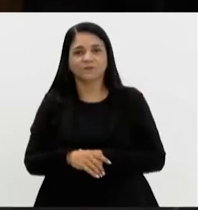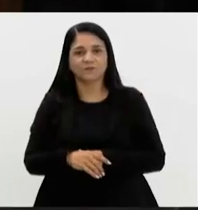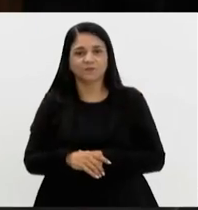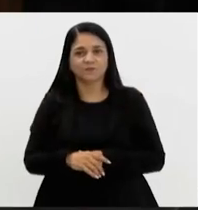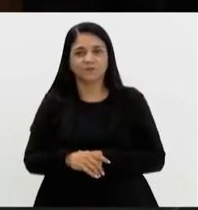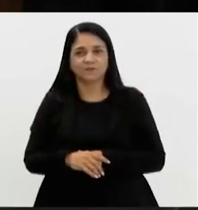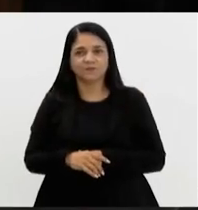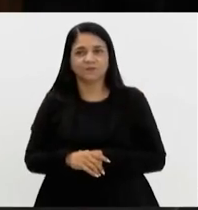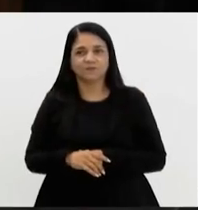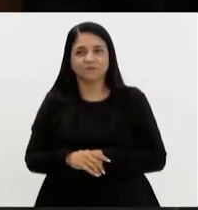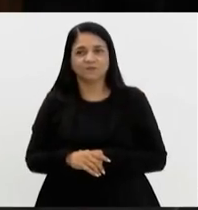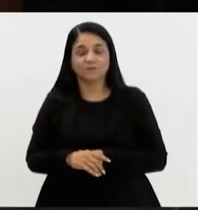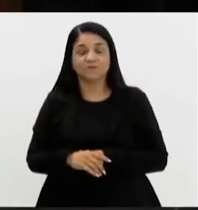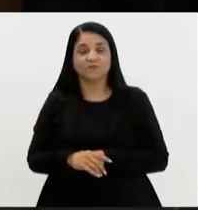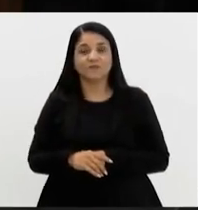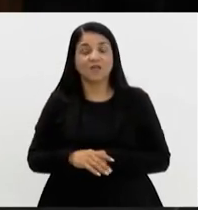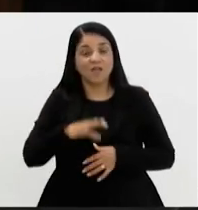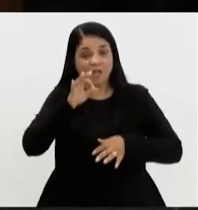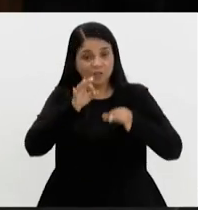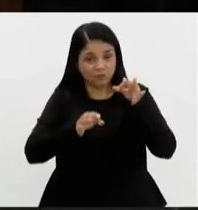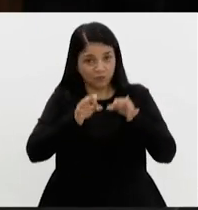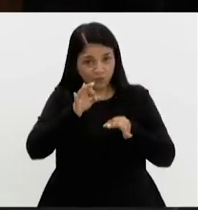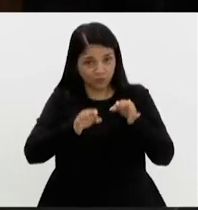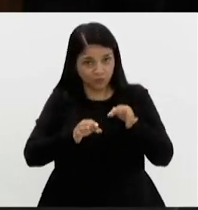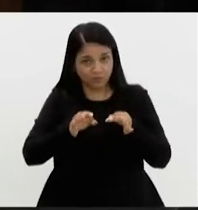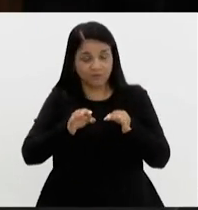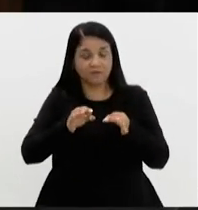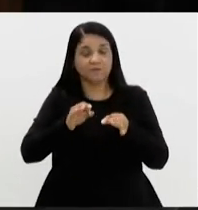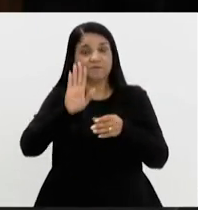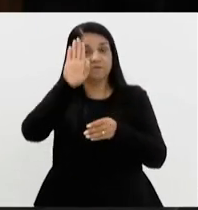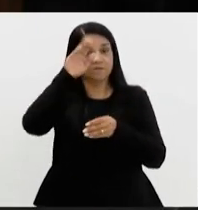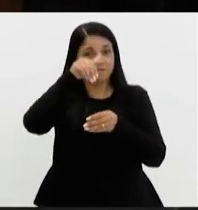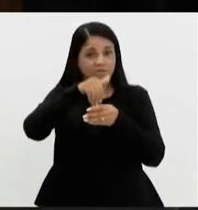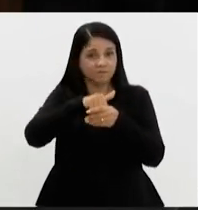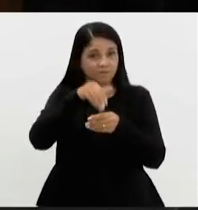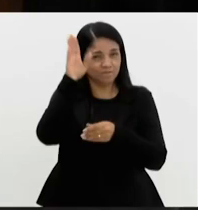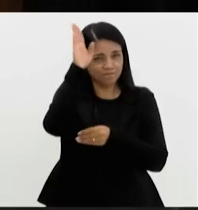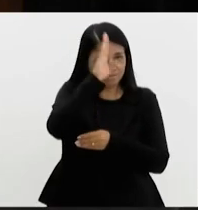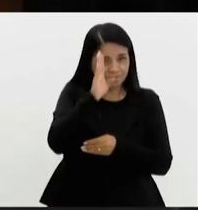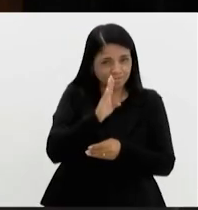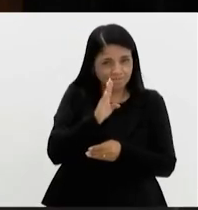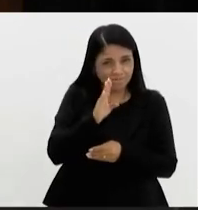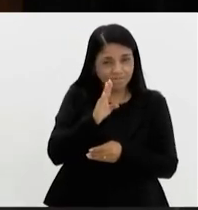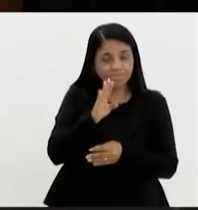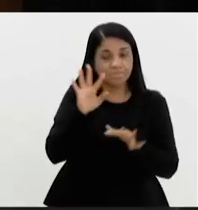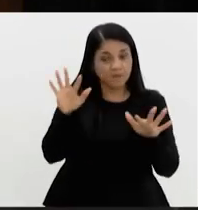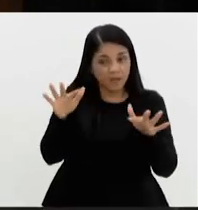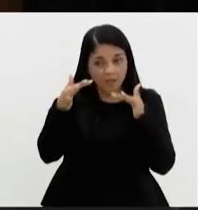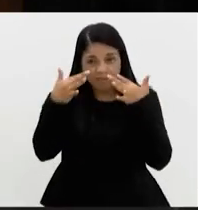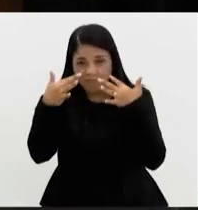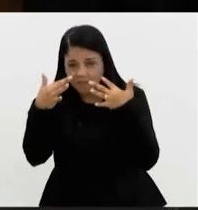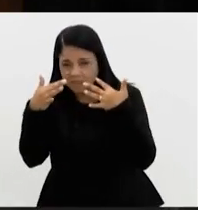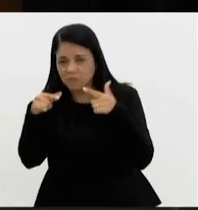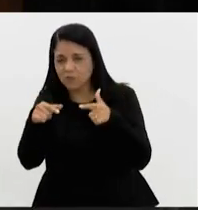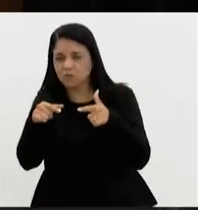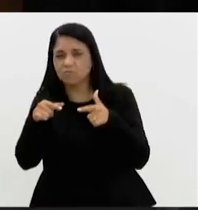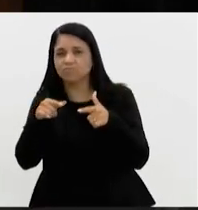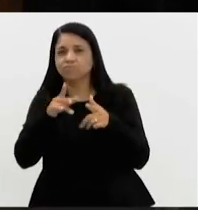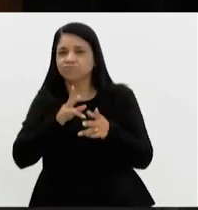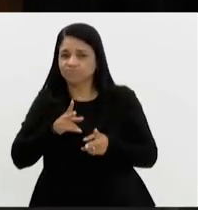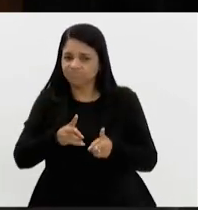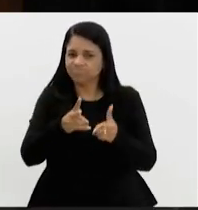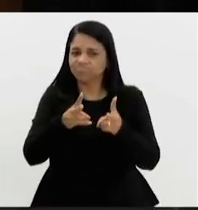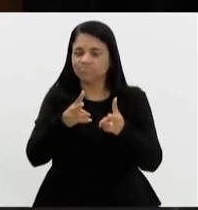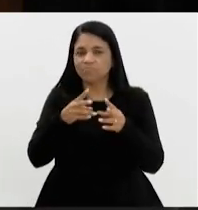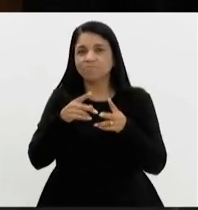atentos a isso a justiça eleitoral brasileira eh de fato é uma Justiça Eleitoral de Vanguarda e muito